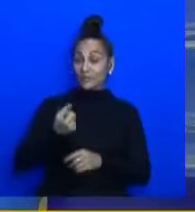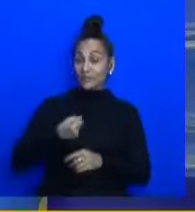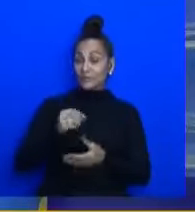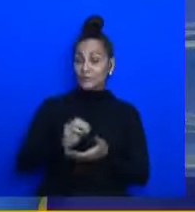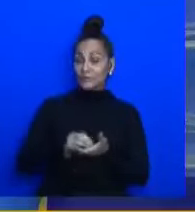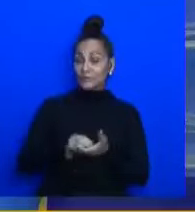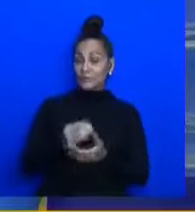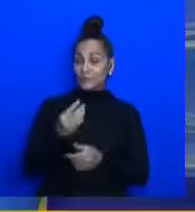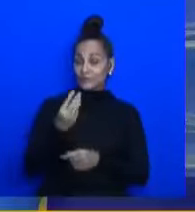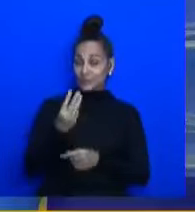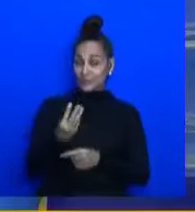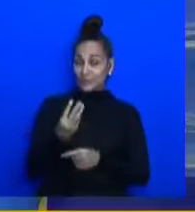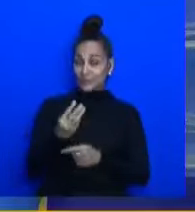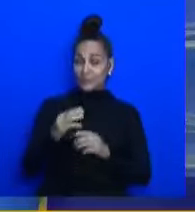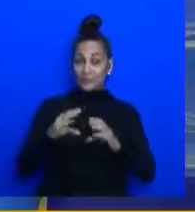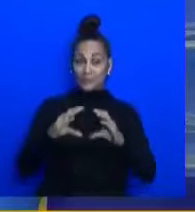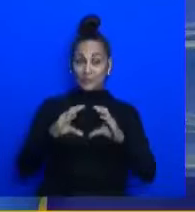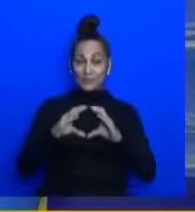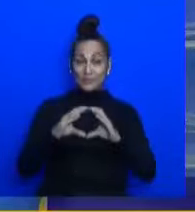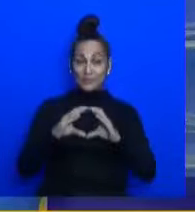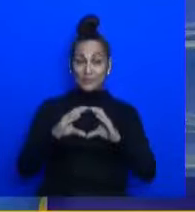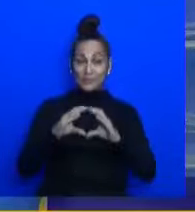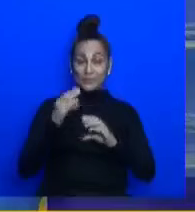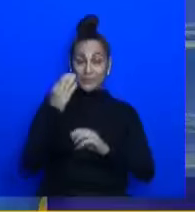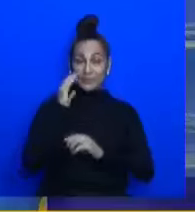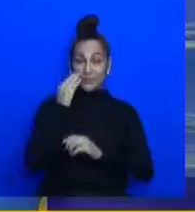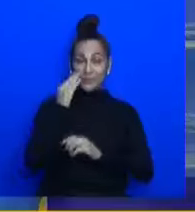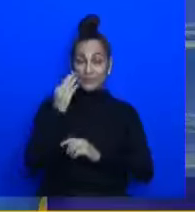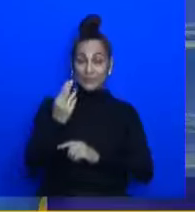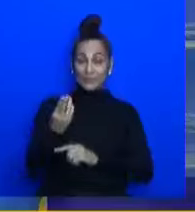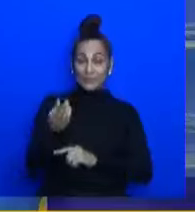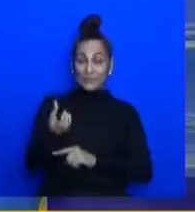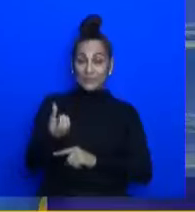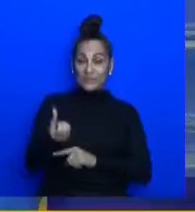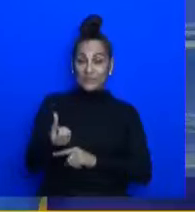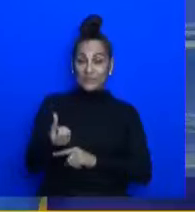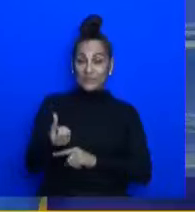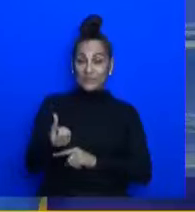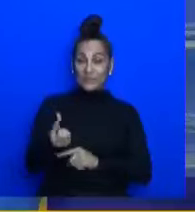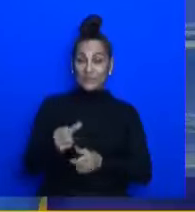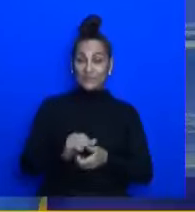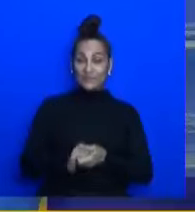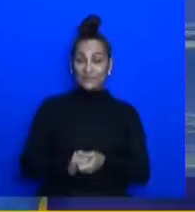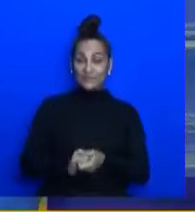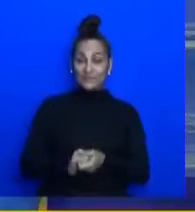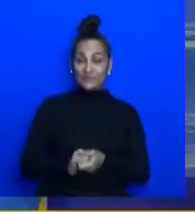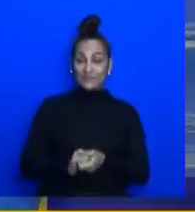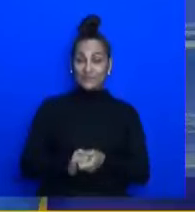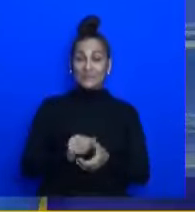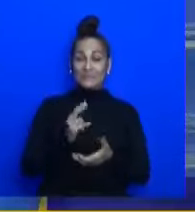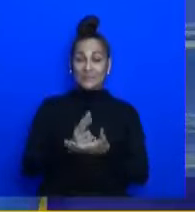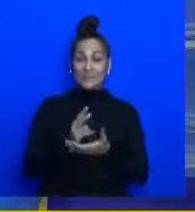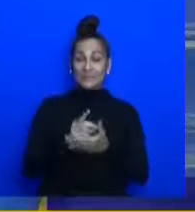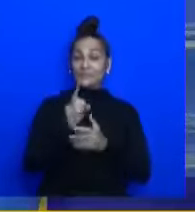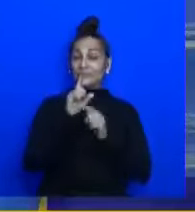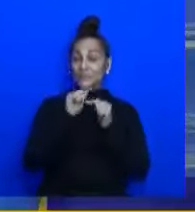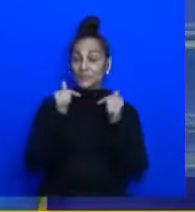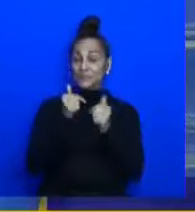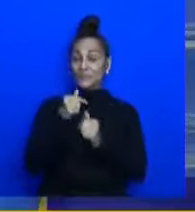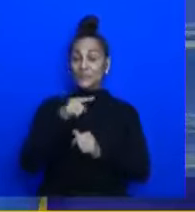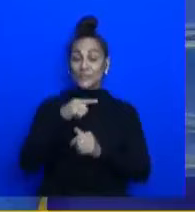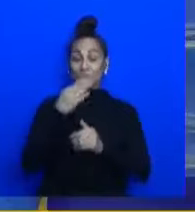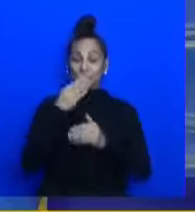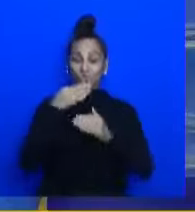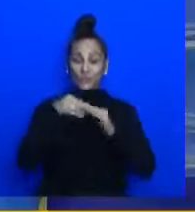números, faltam 3. Bola rosa 26. Rosa número 26. Na sequência do dia de sorte